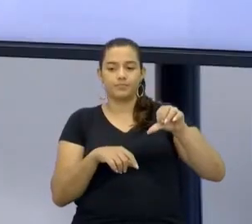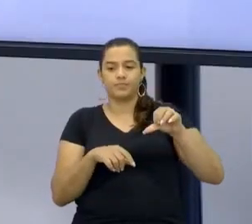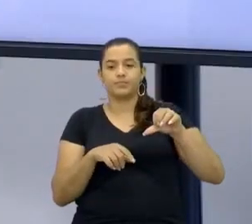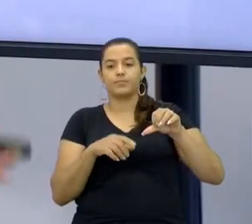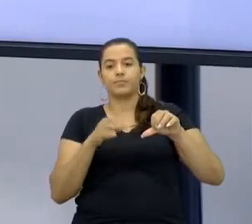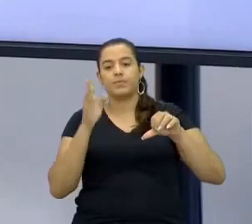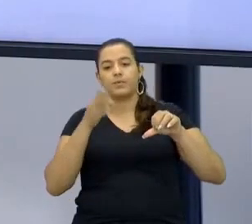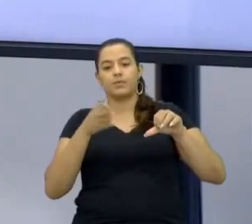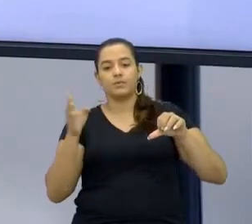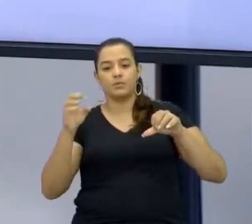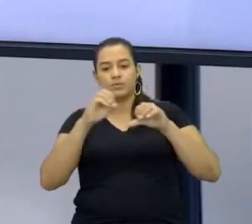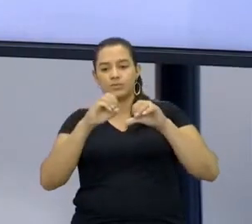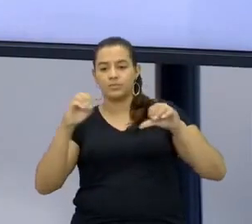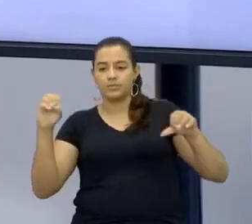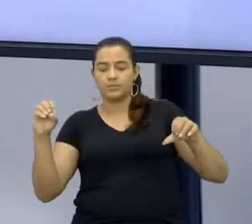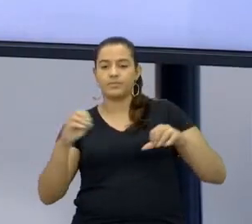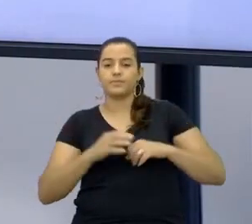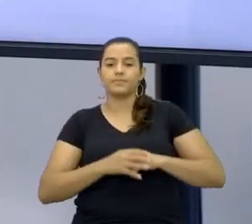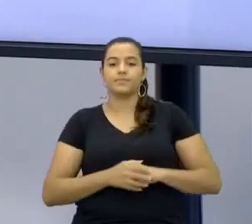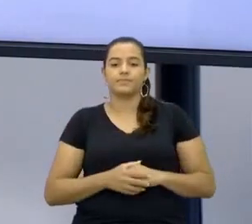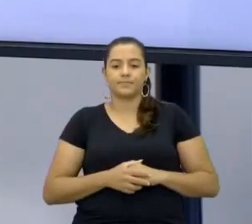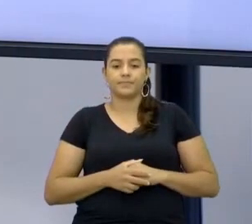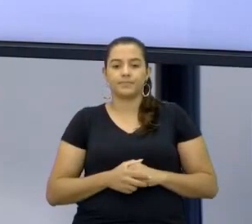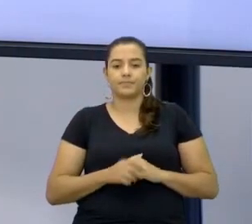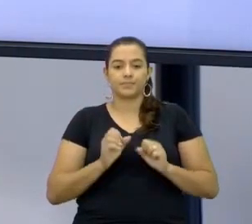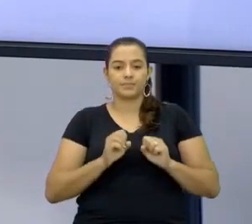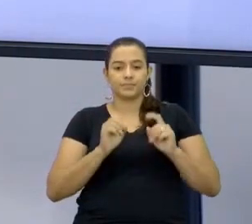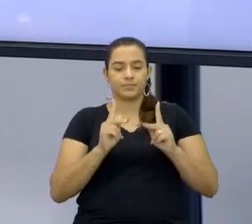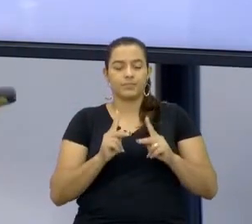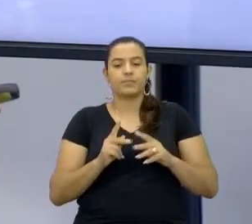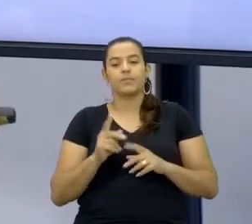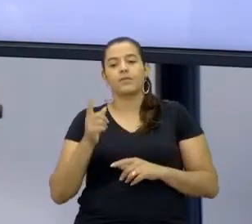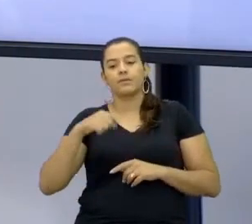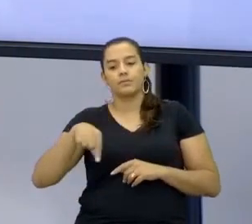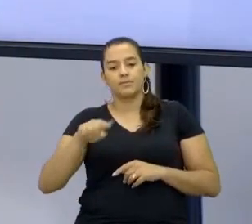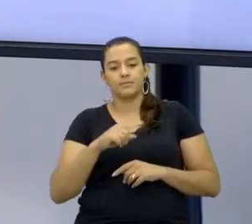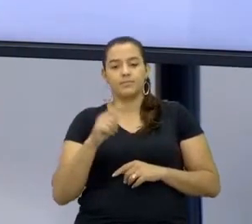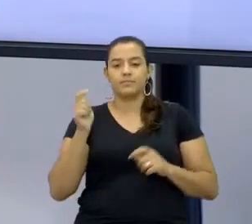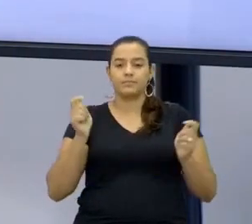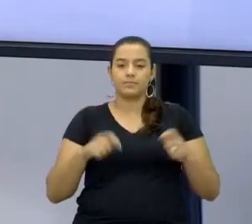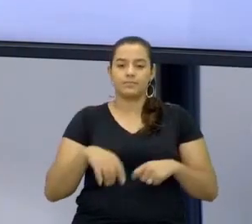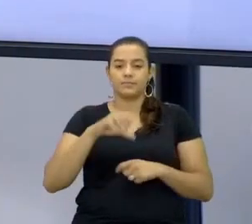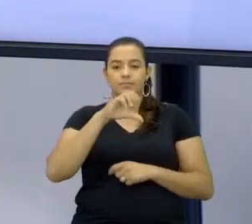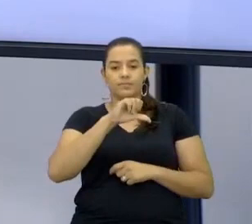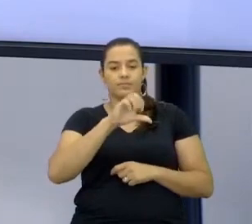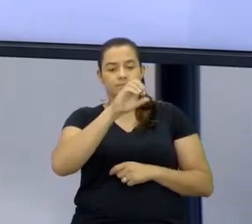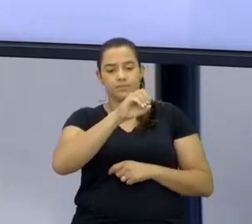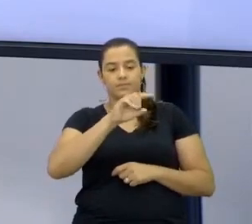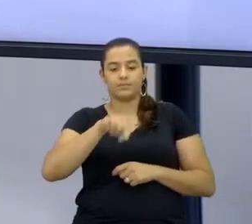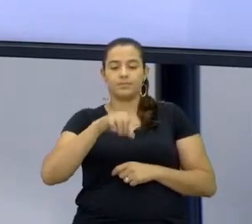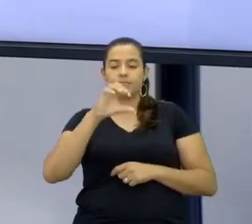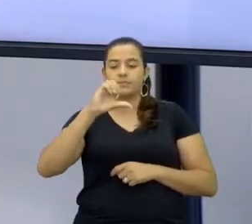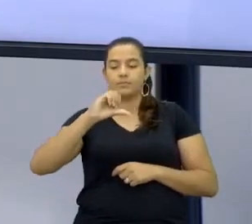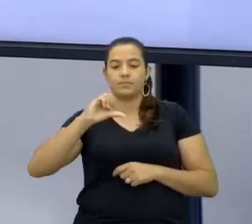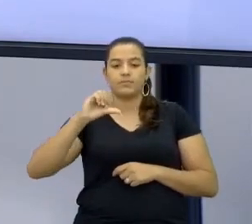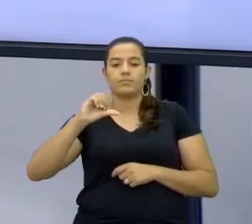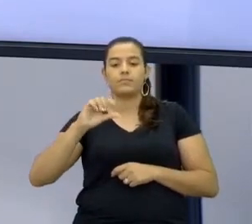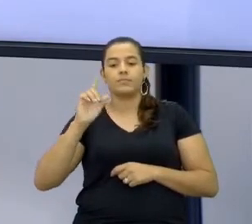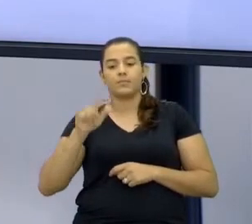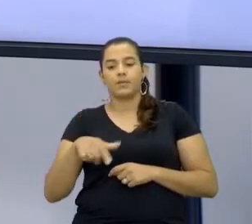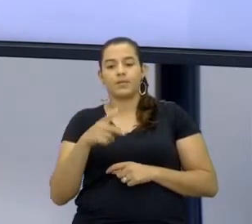aí você completa com zeros para dar as casas decimais, tá certo? Então 0,9 centímetros é a mesma coisa que